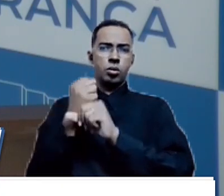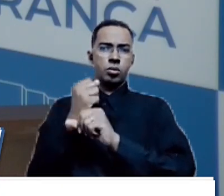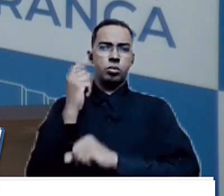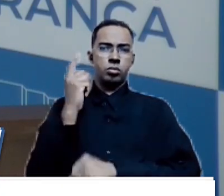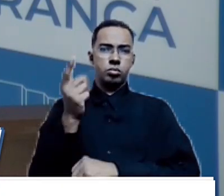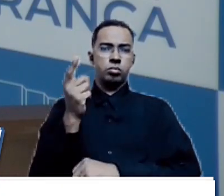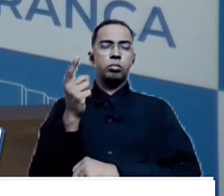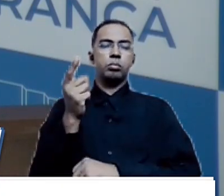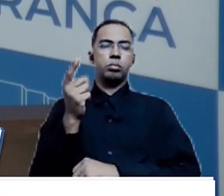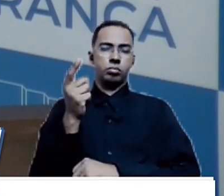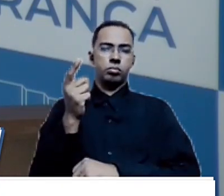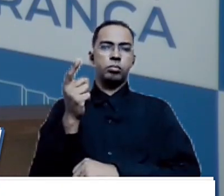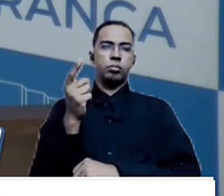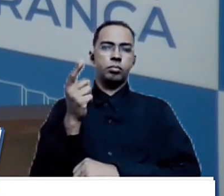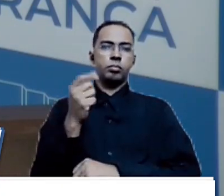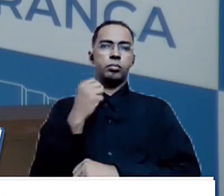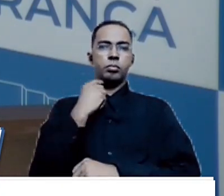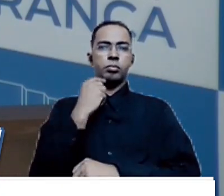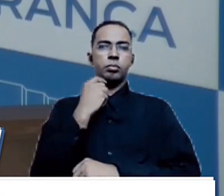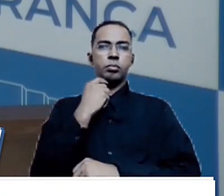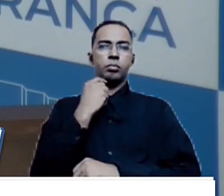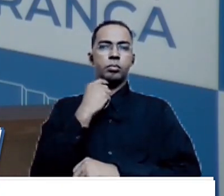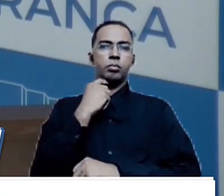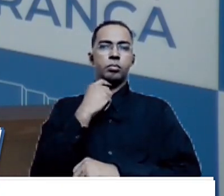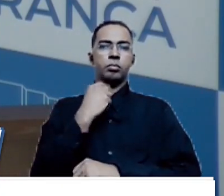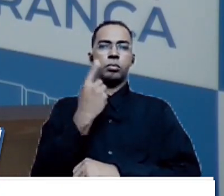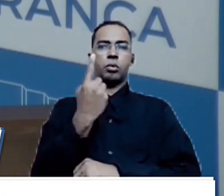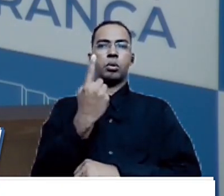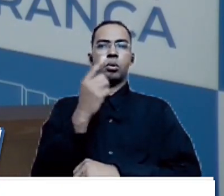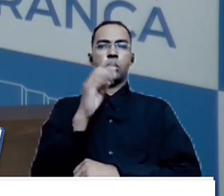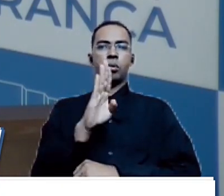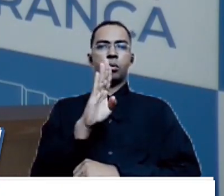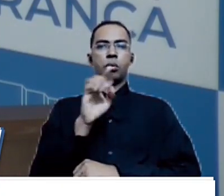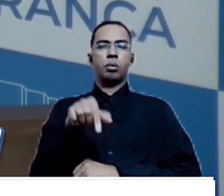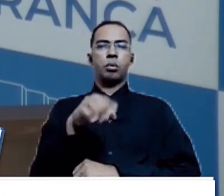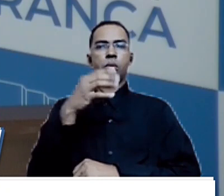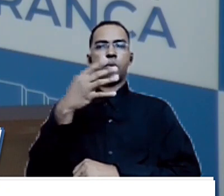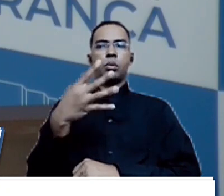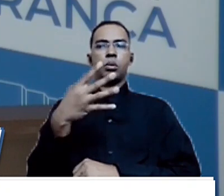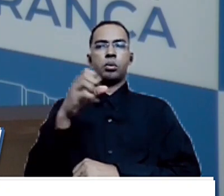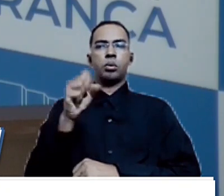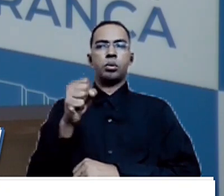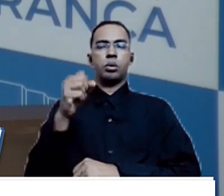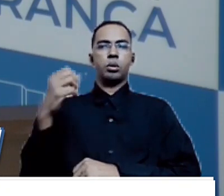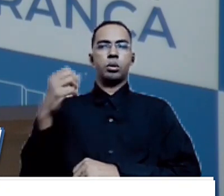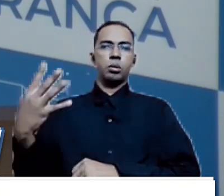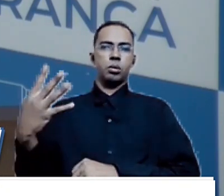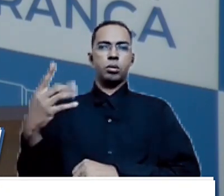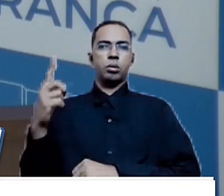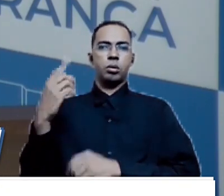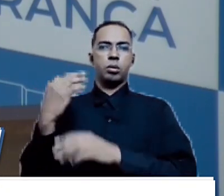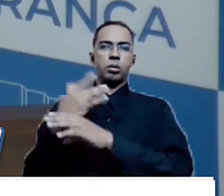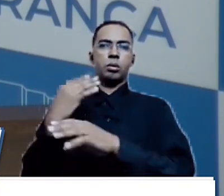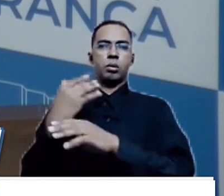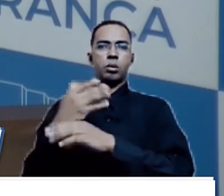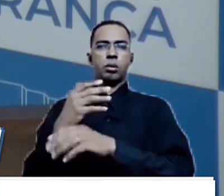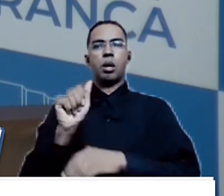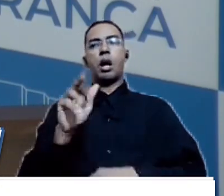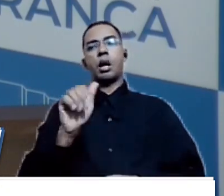de um bi 484 que a cidade de Araraquara